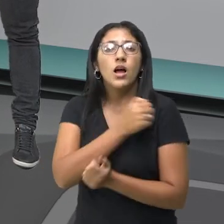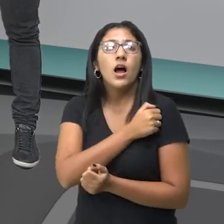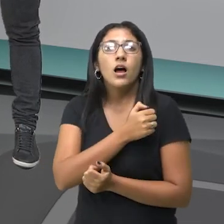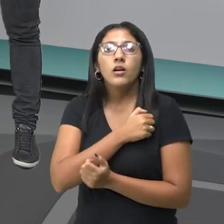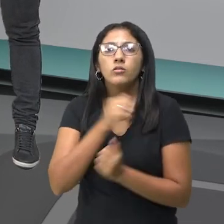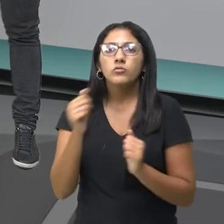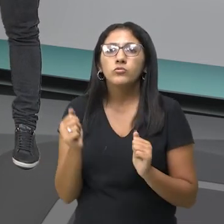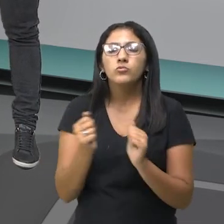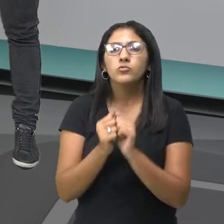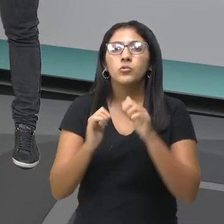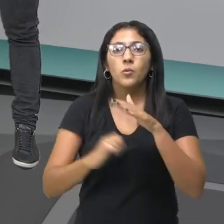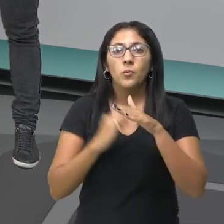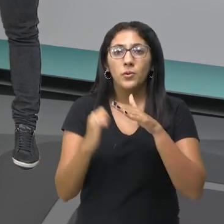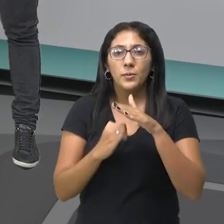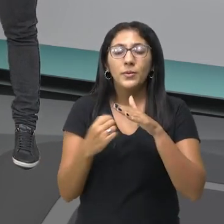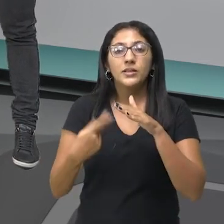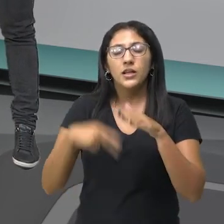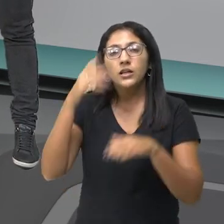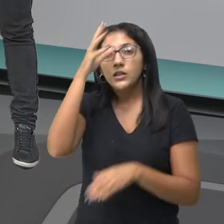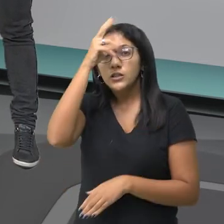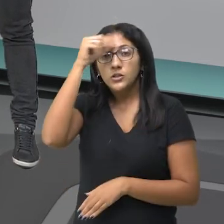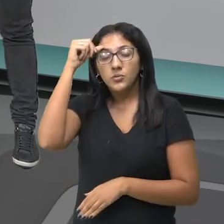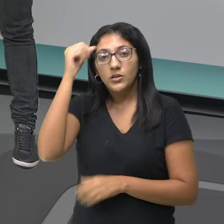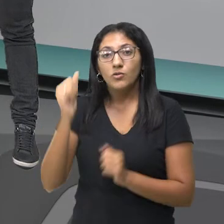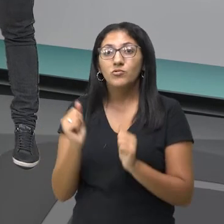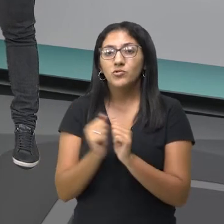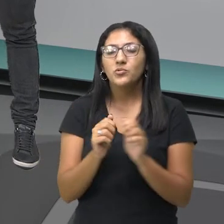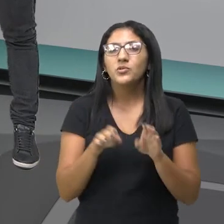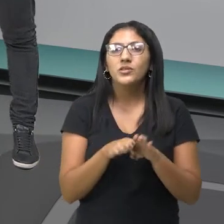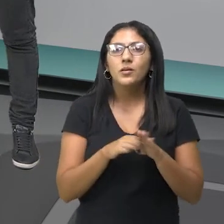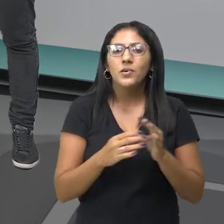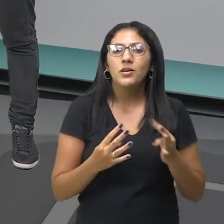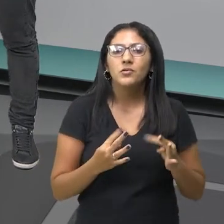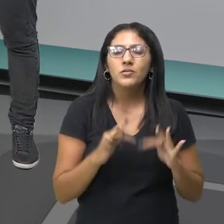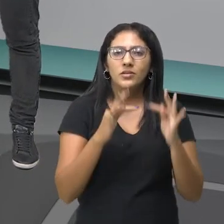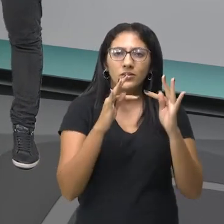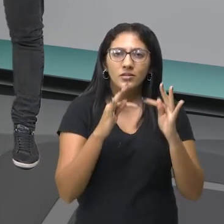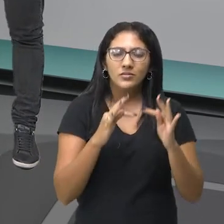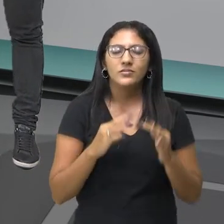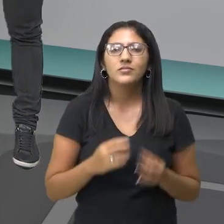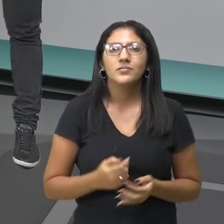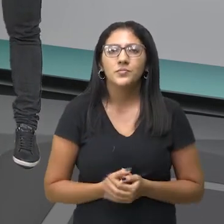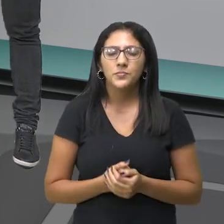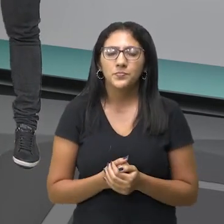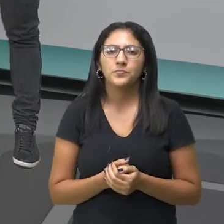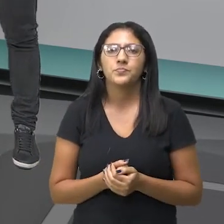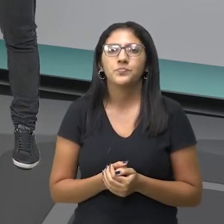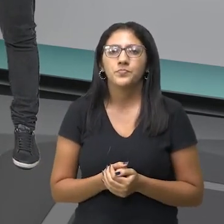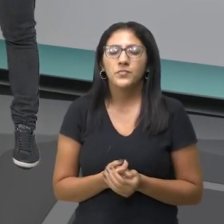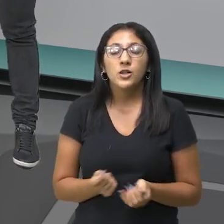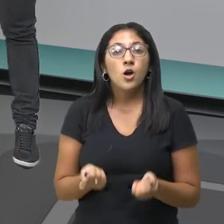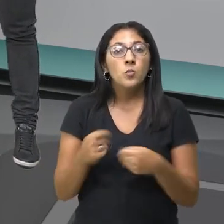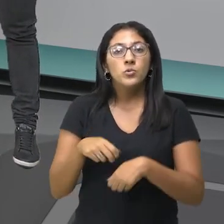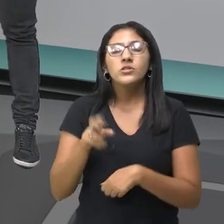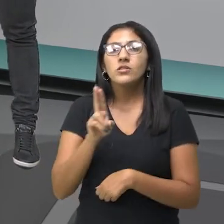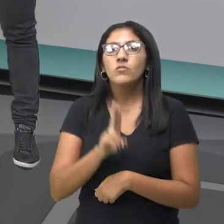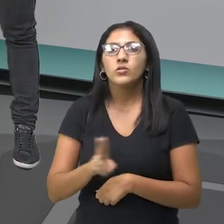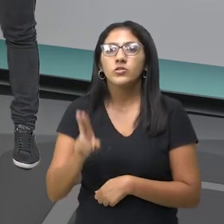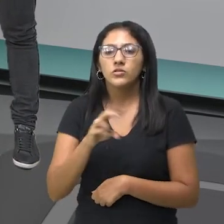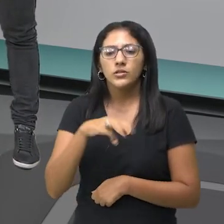empresa Arduino Manaus com a Positivo Tecnologia Educacional para a utilização